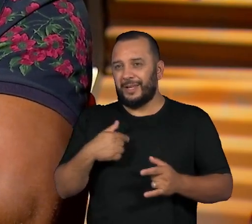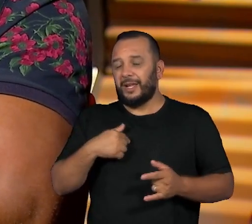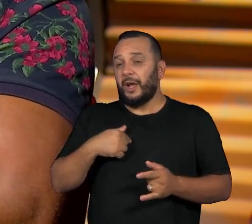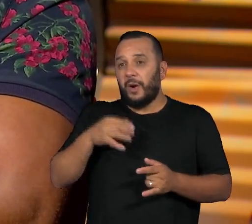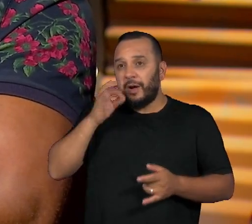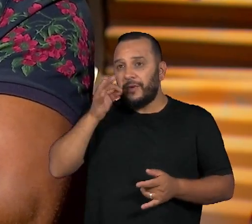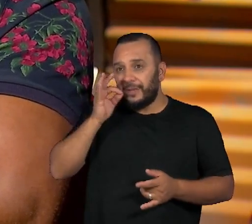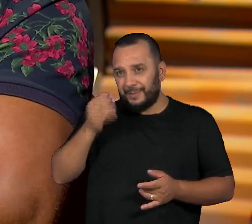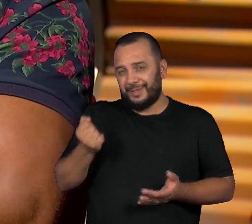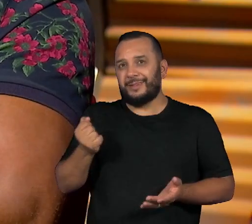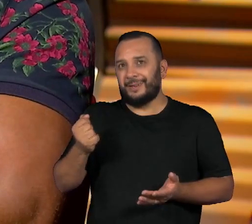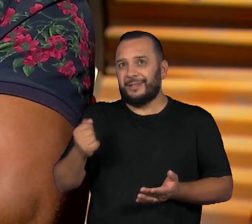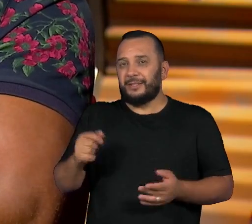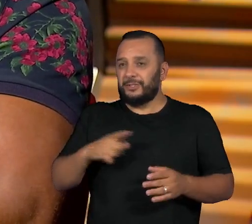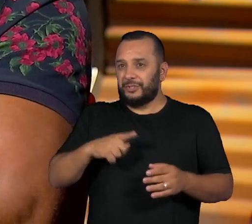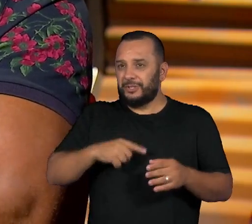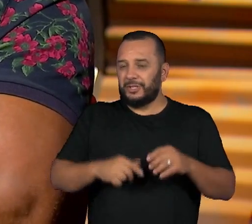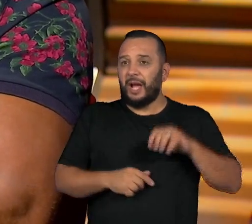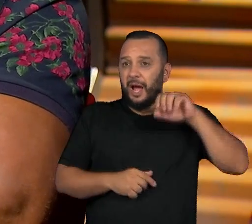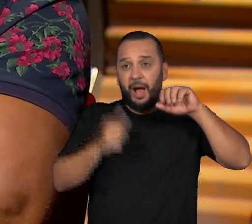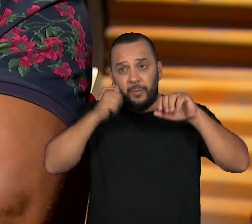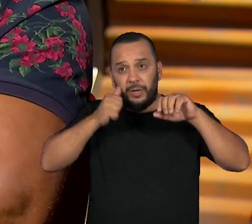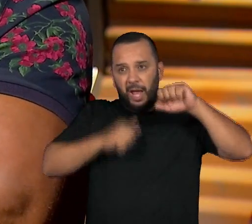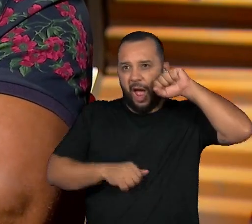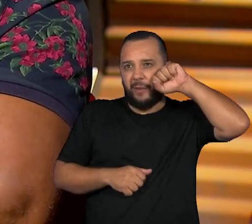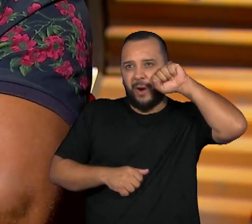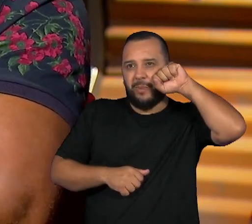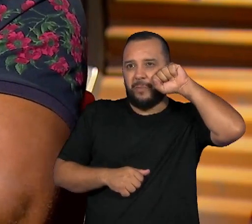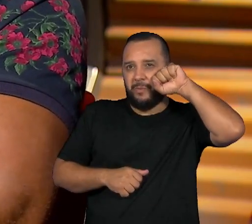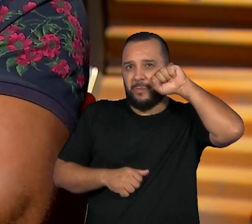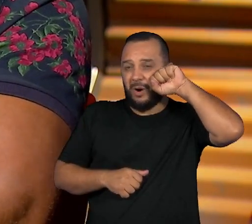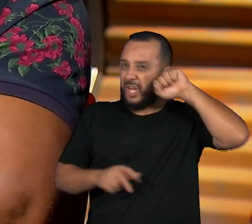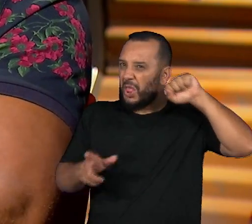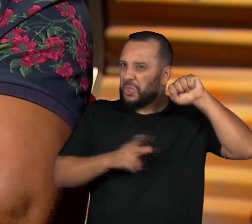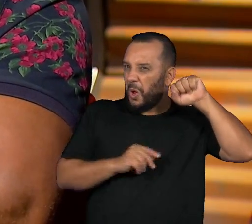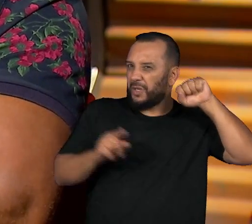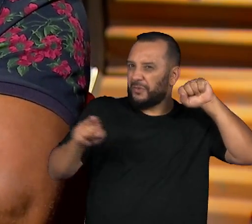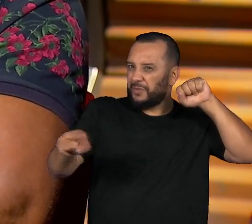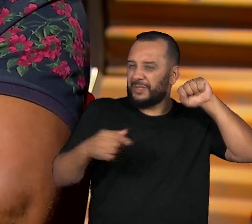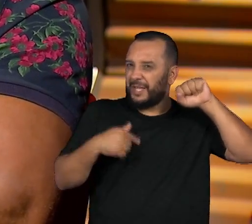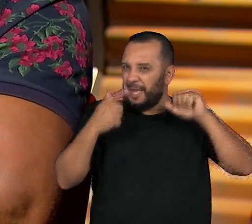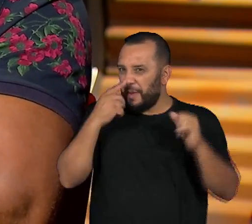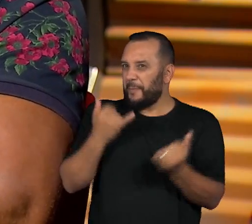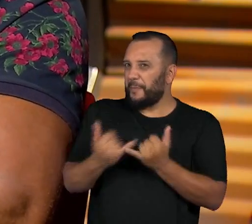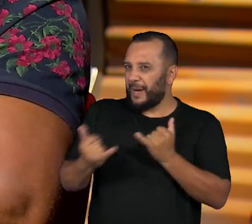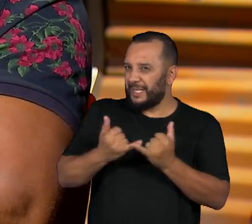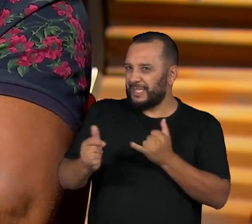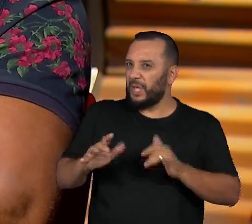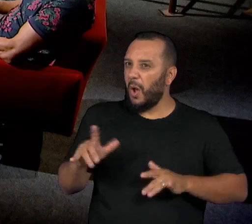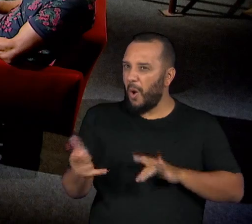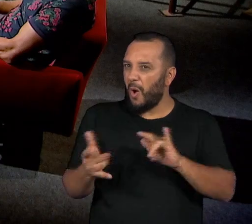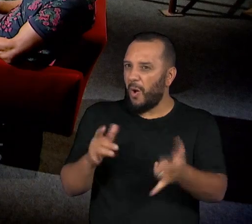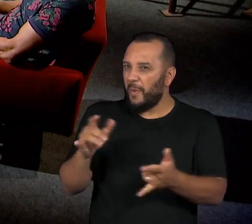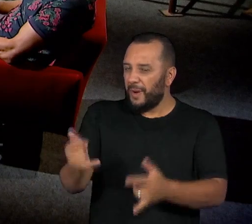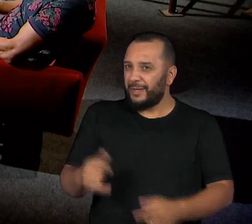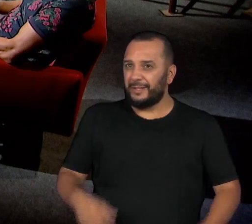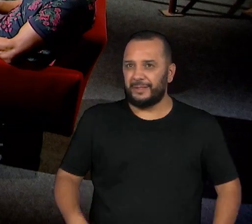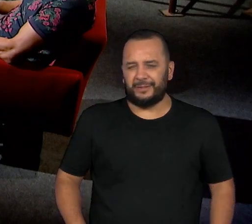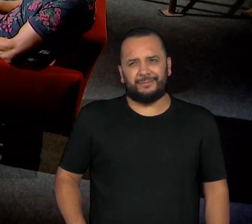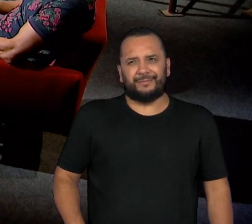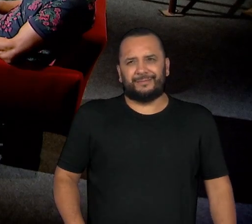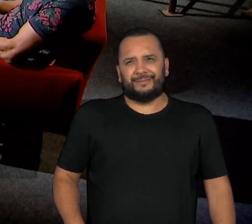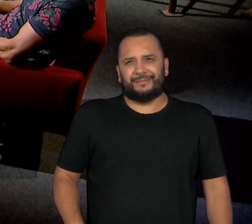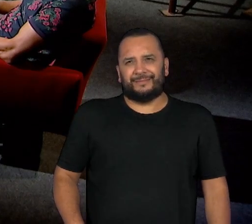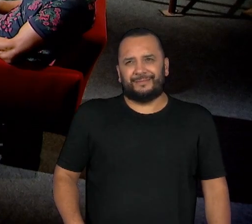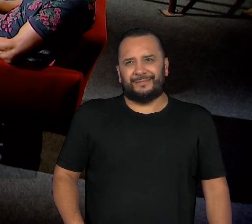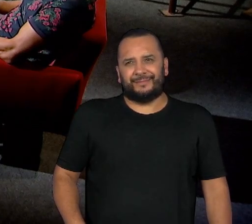tava a locutora do Pride. E ela, nossa, você é muito parecido com o Homem-Aranha. Eu falei,